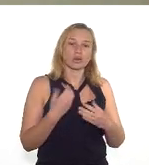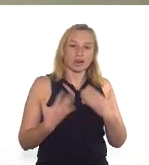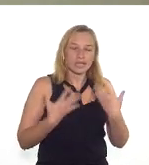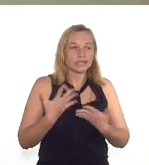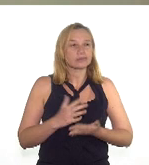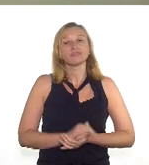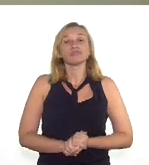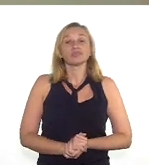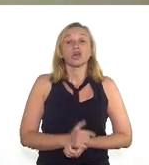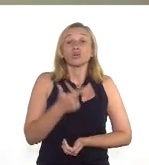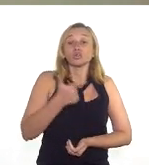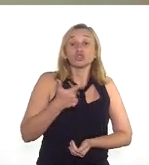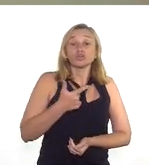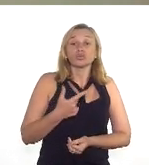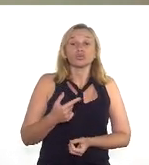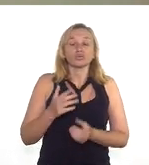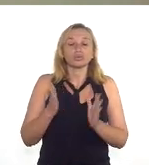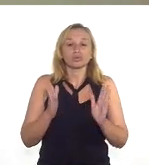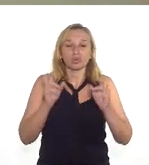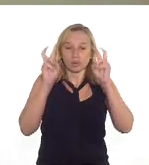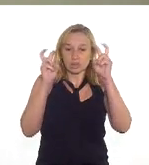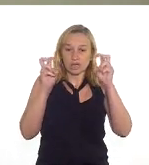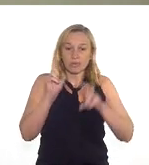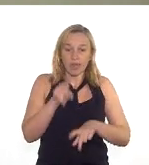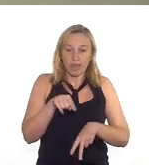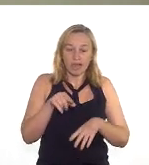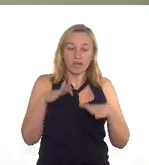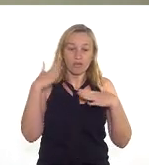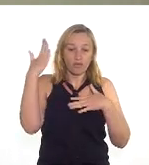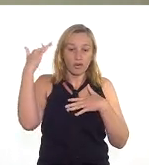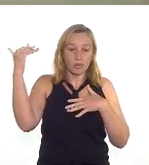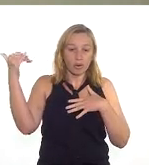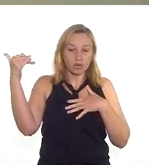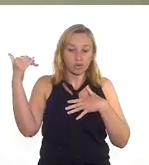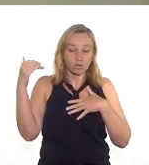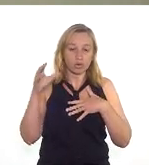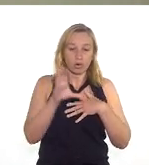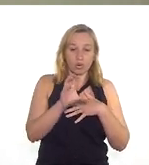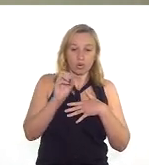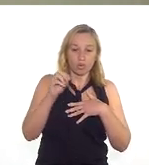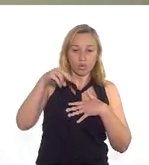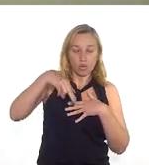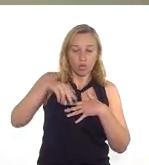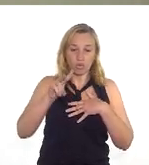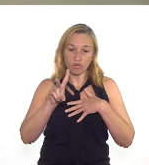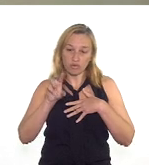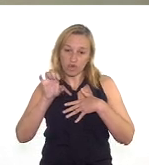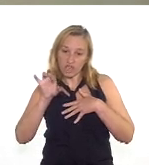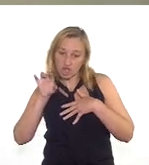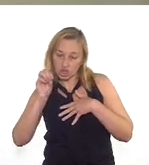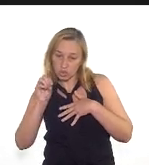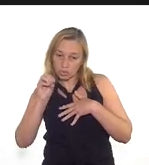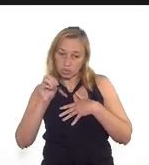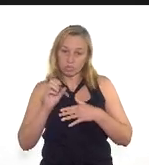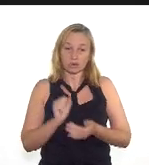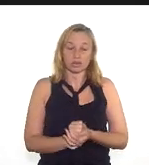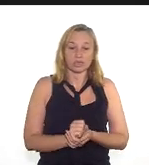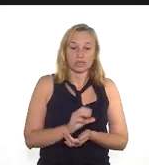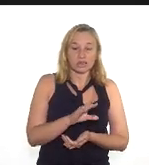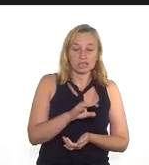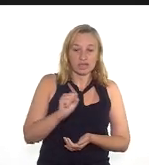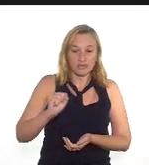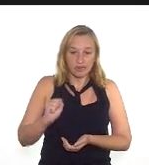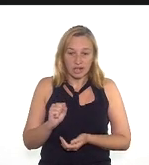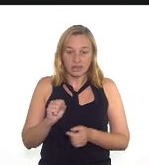O segundo ponto é o famoso convênio Cefaz